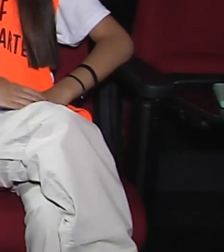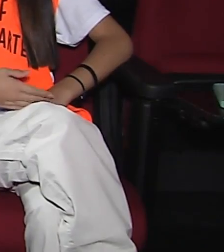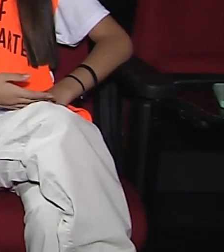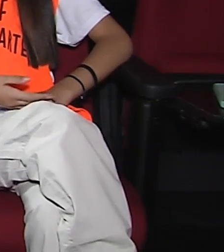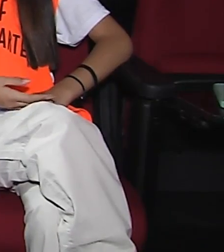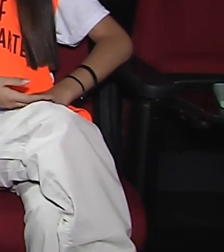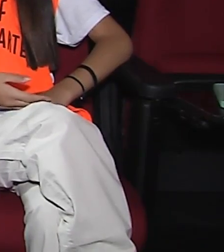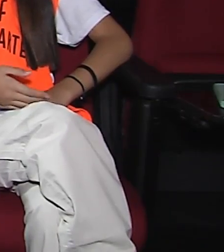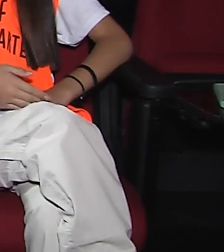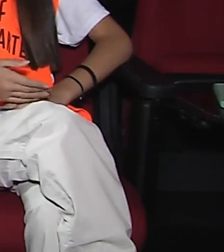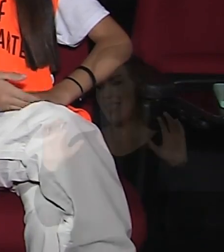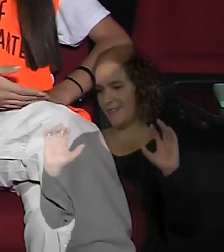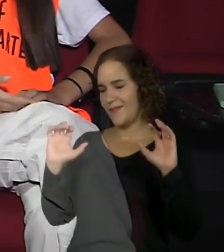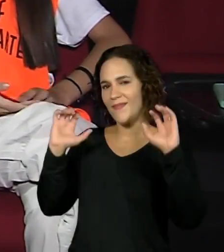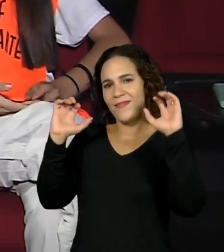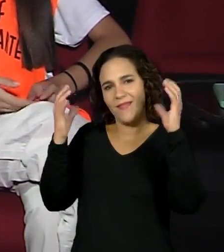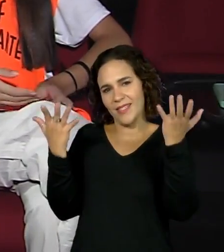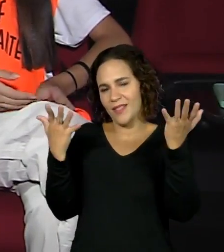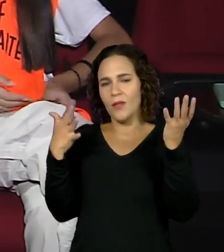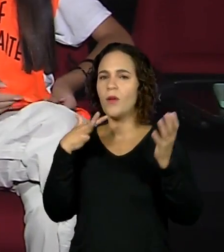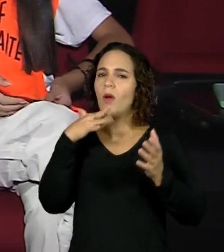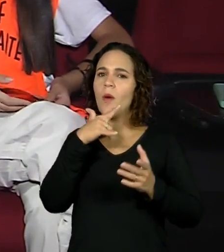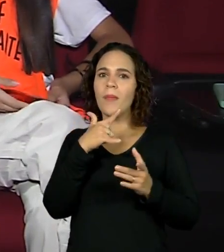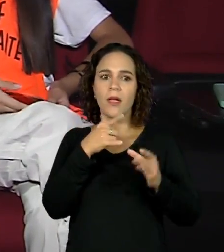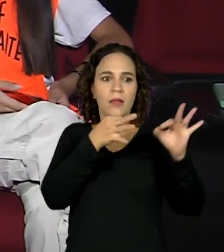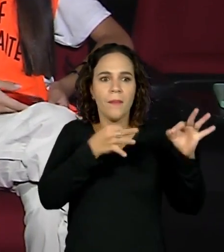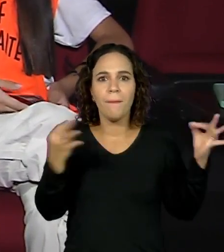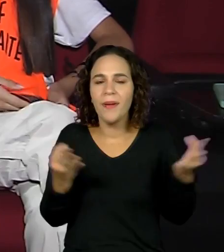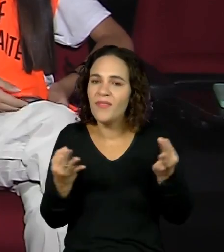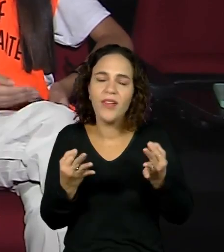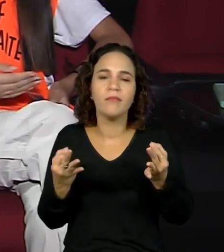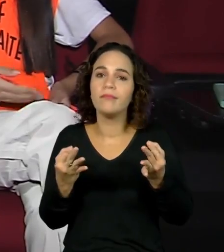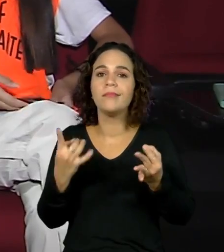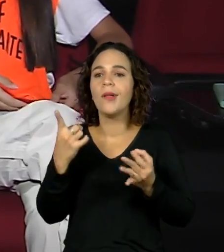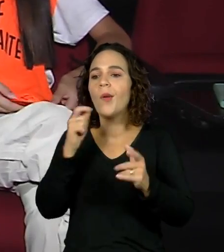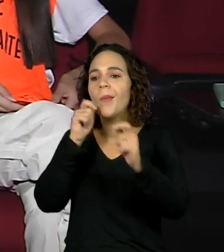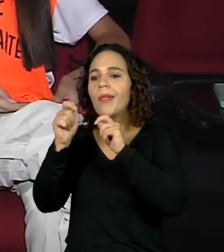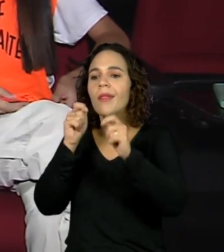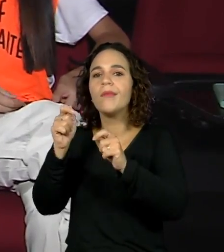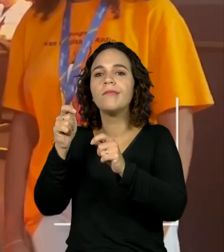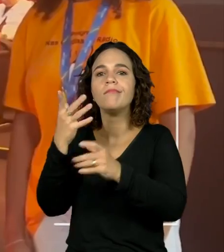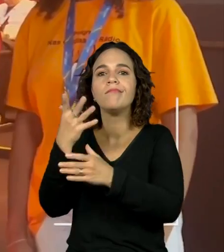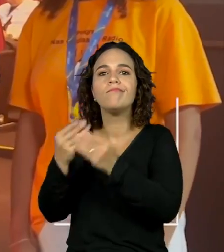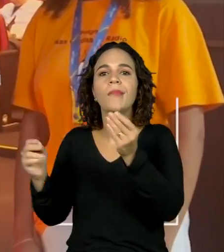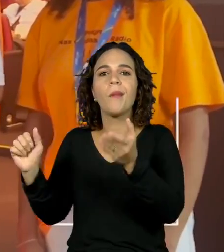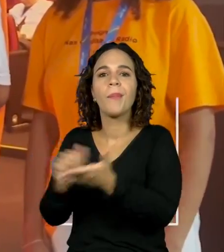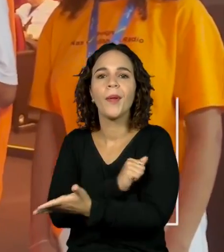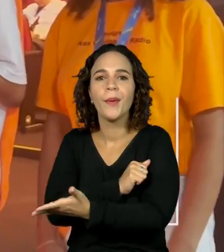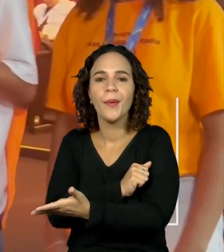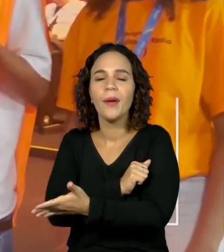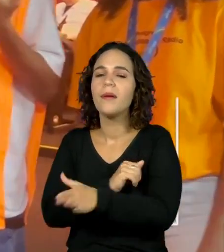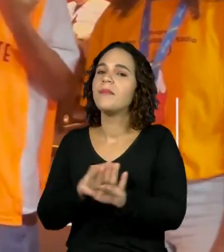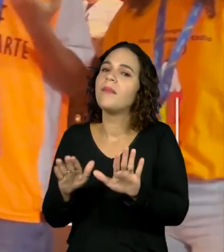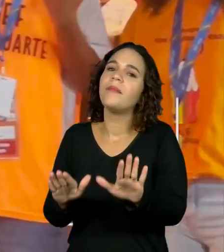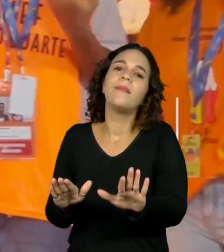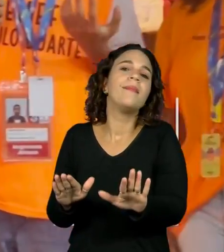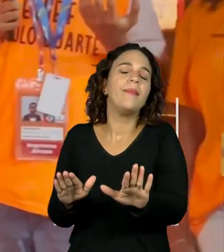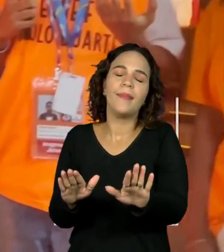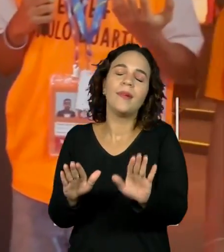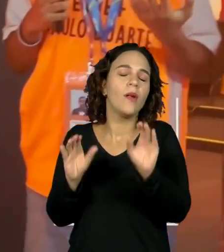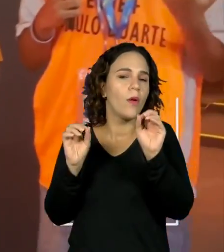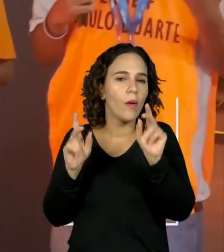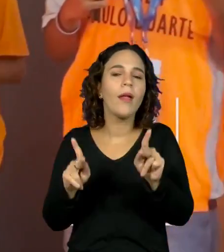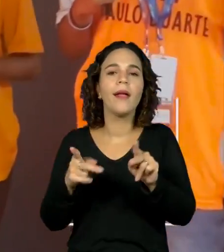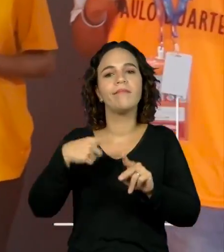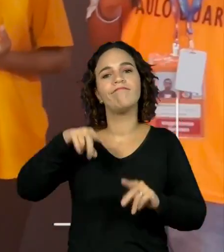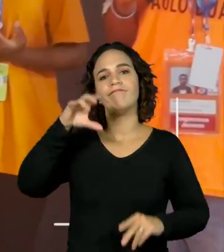Como todo evento, nem sempre dá tudo certo. A gente perdeu uma entrevista, uma ou outra, mas isso serve de forma